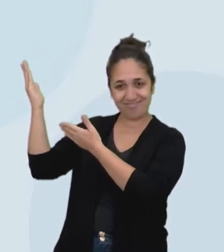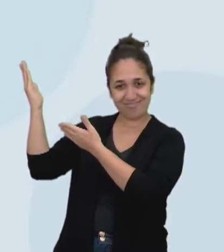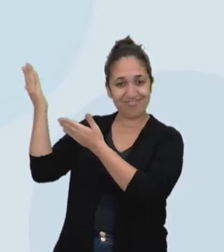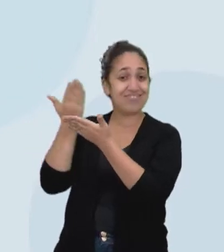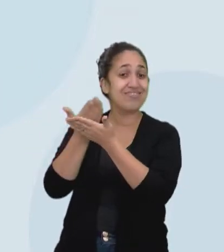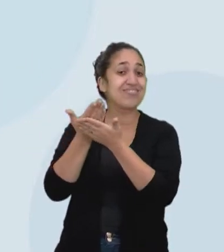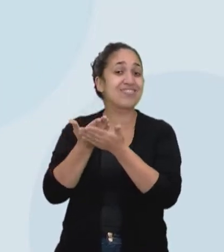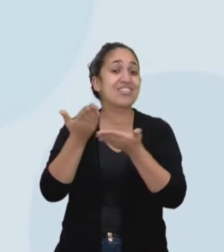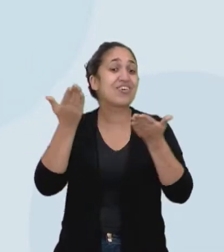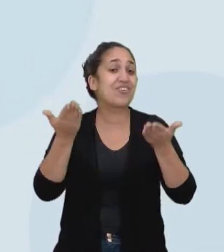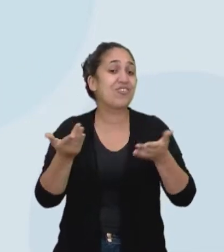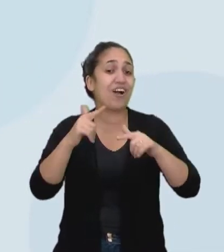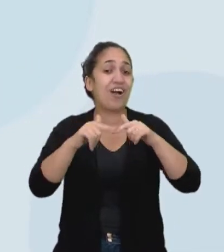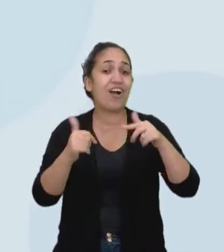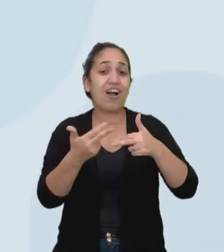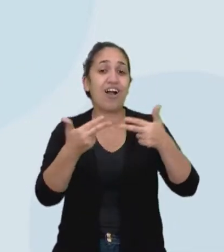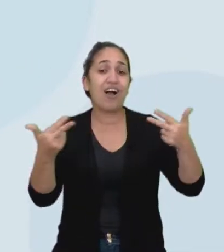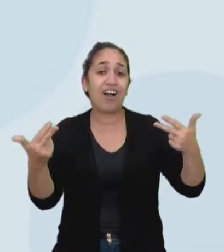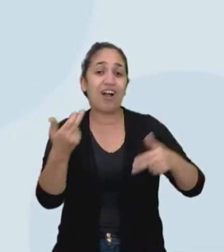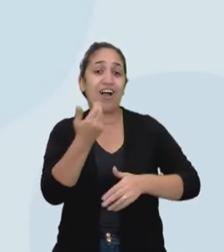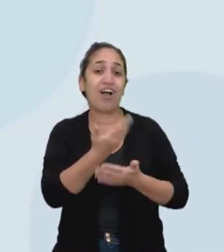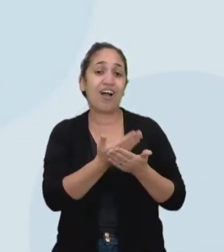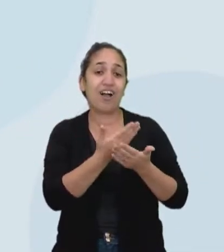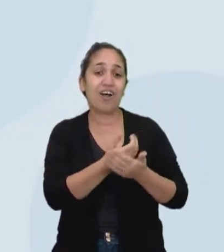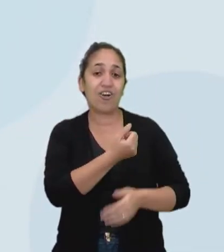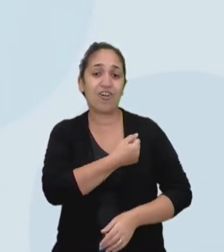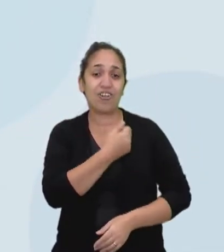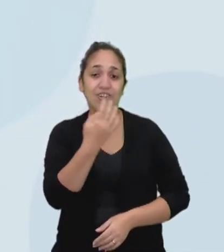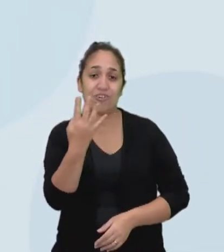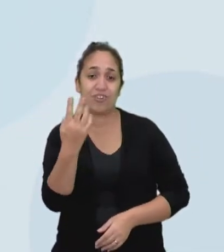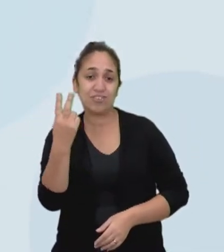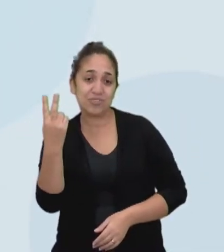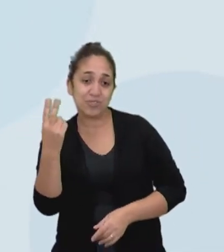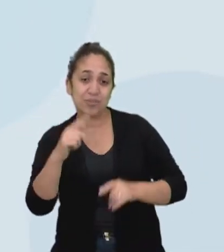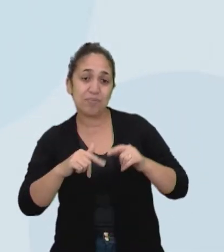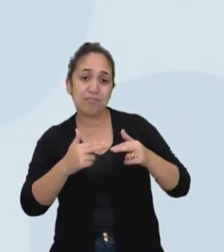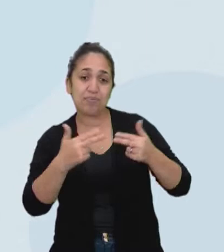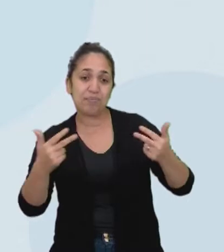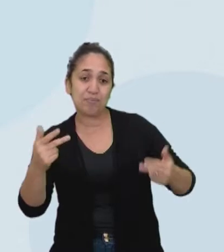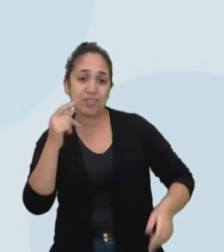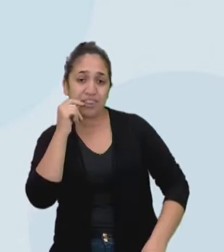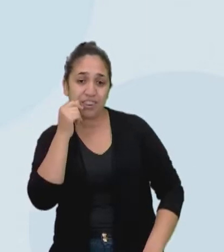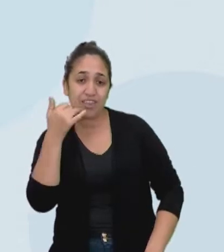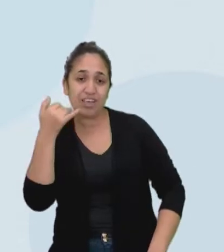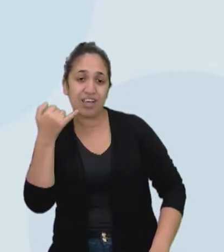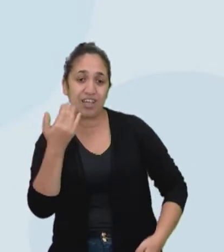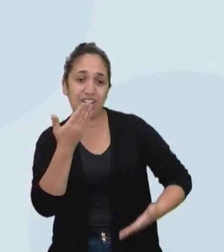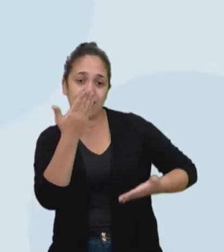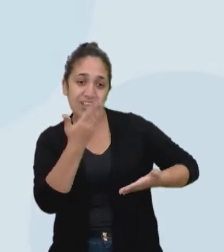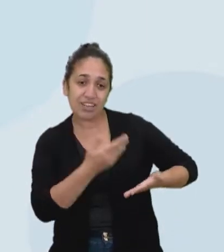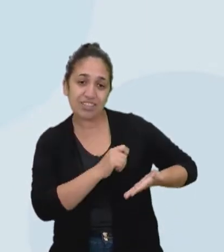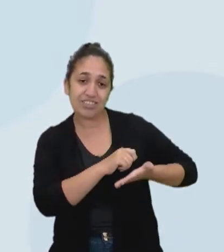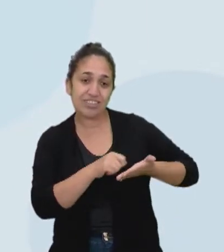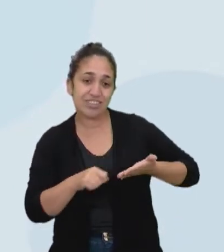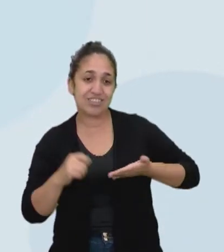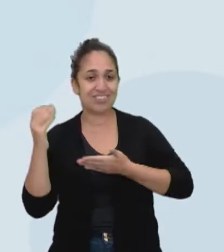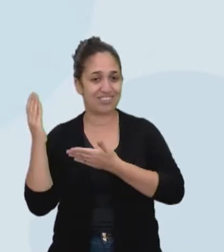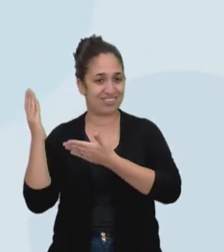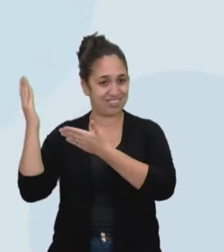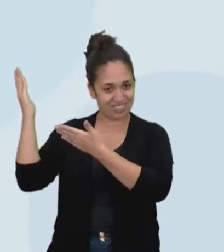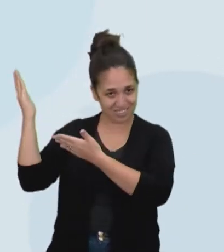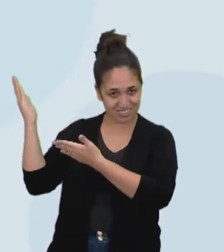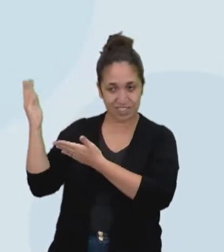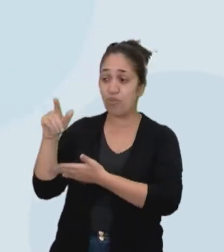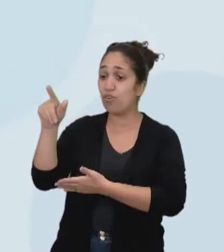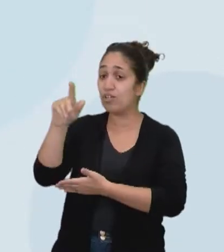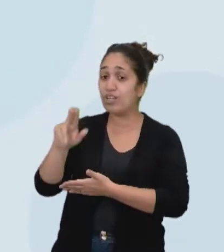hoje com os materiais. É a aula de número 42 e os nossos materiais são esses de acordo com a unidade escolar, o que você